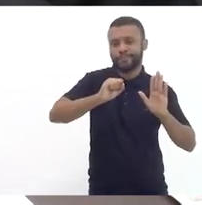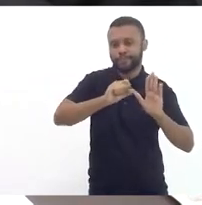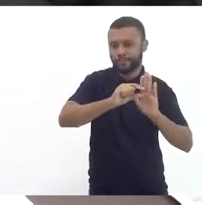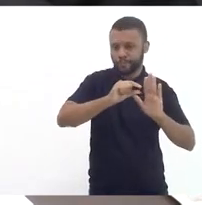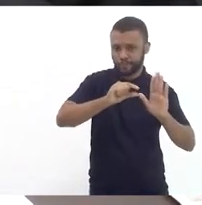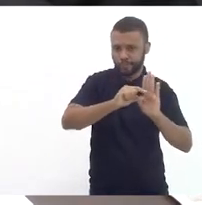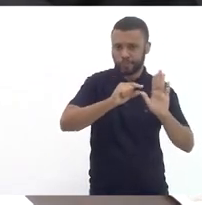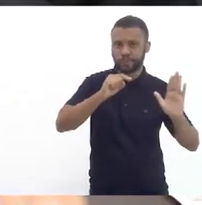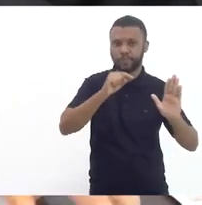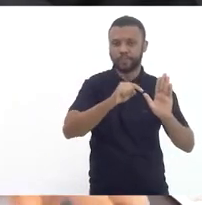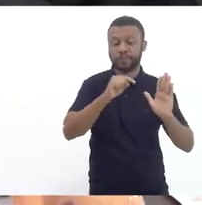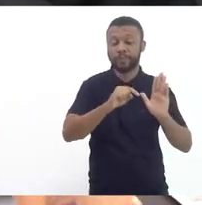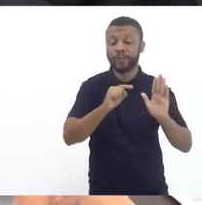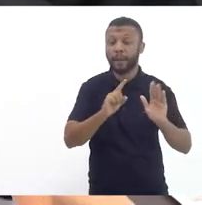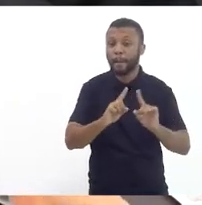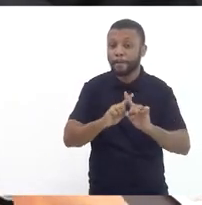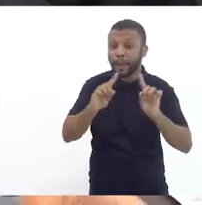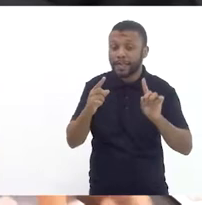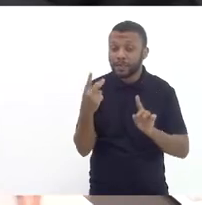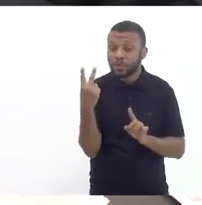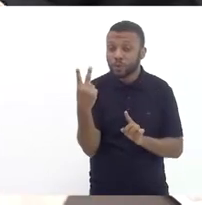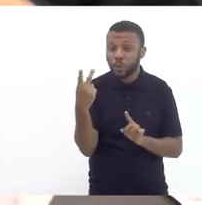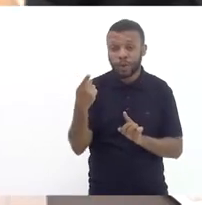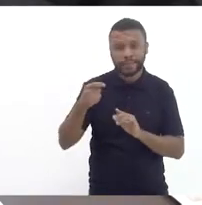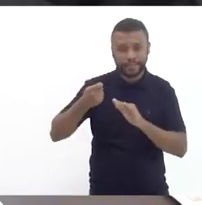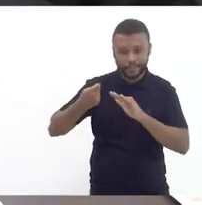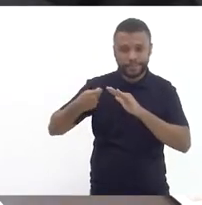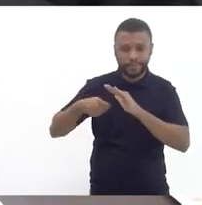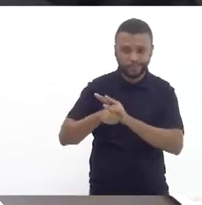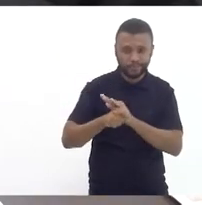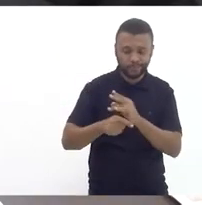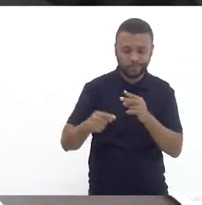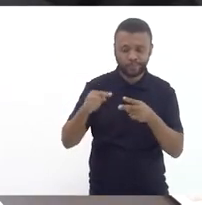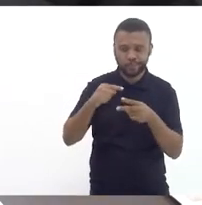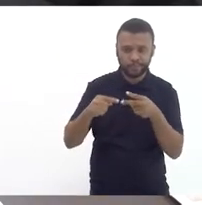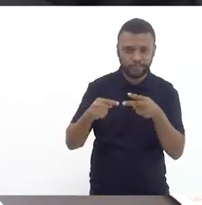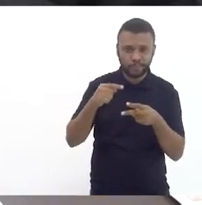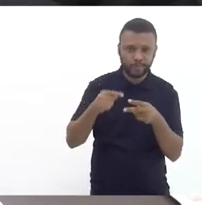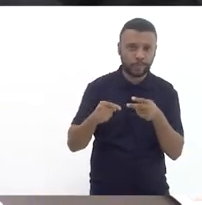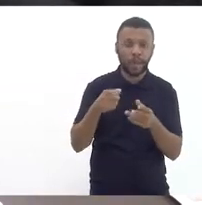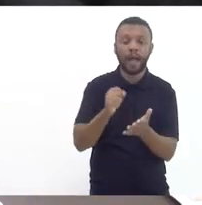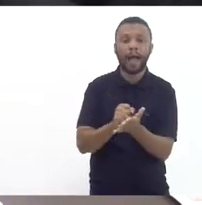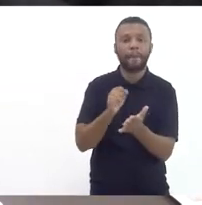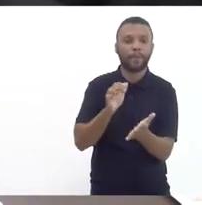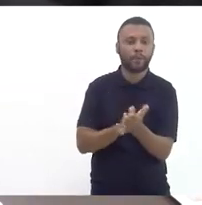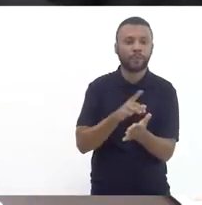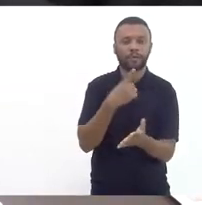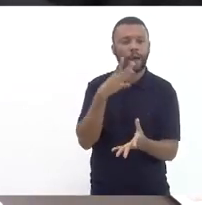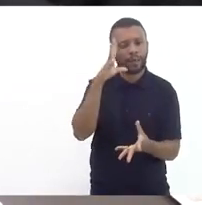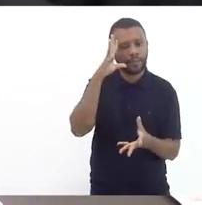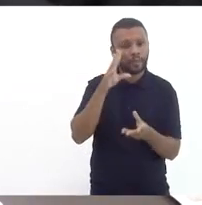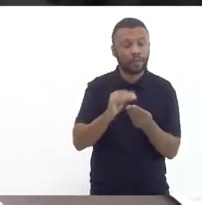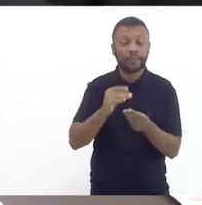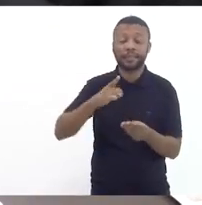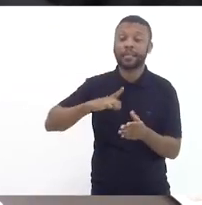investimentos, está aqui a cópia da deliberação, a multa, a gente entendeu que existe um atraso